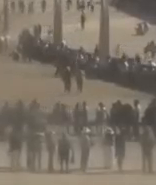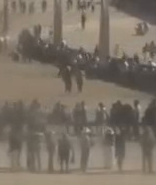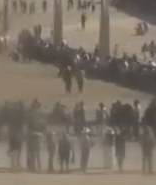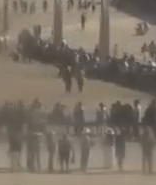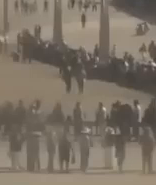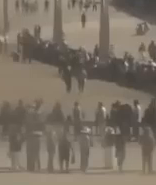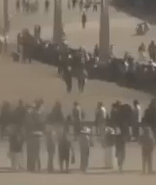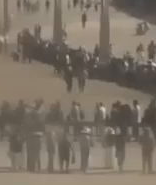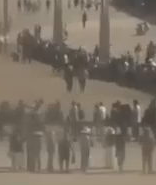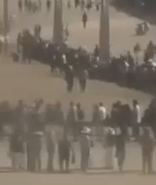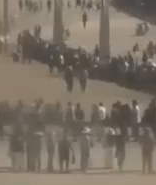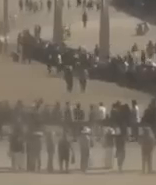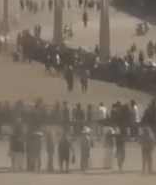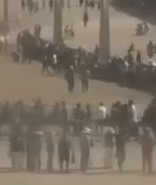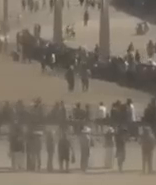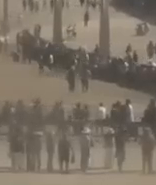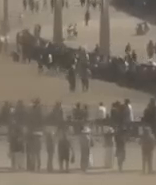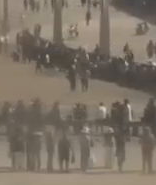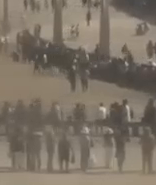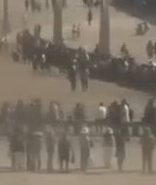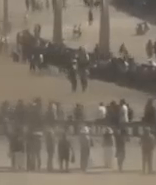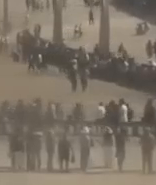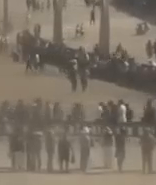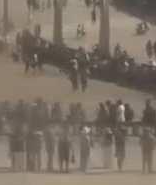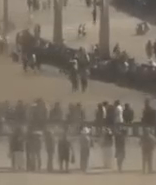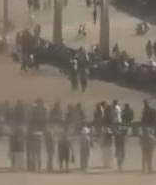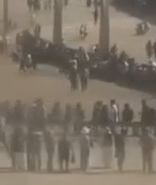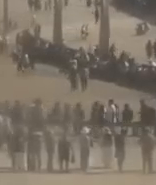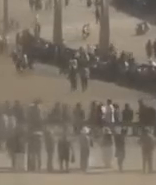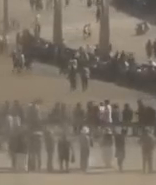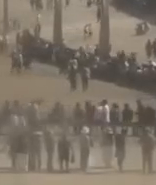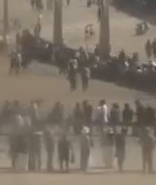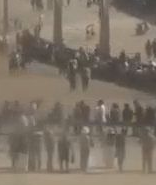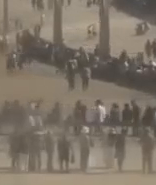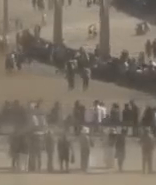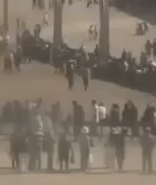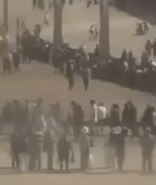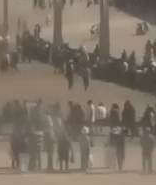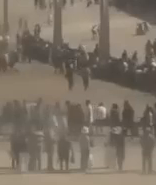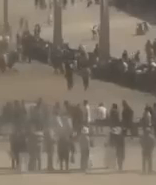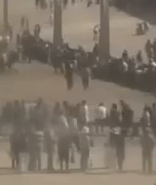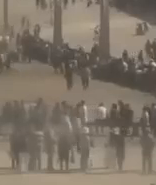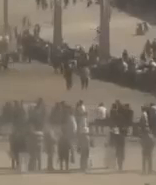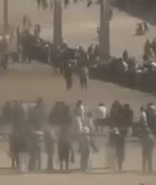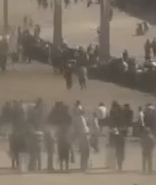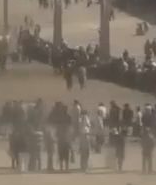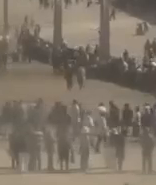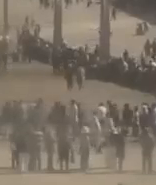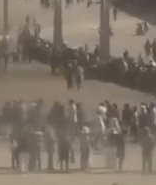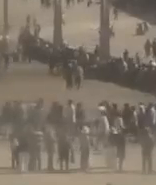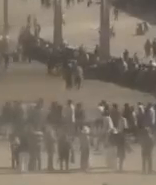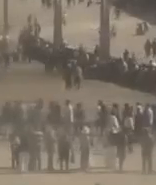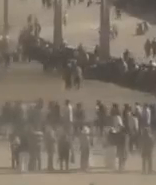celebração o Sr. Reitor do Santuário, Padre Carlos Cabecinhas. Com Maria, aprendemos